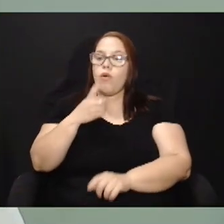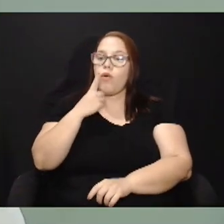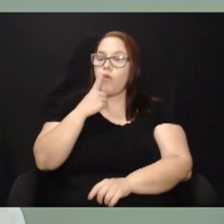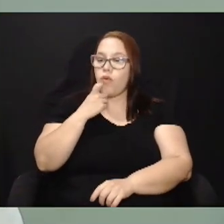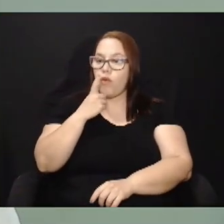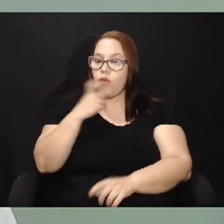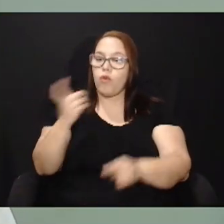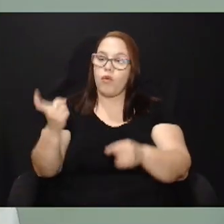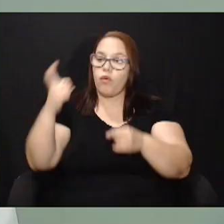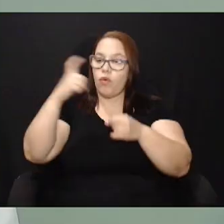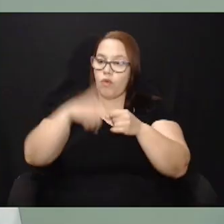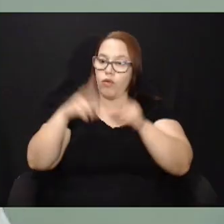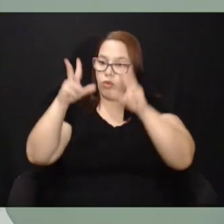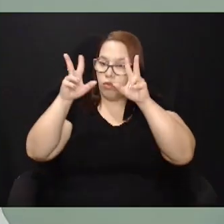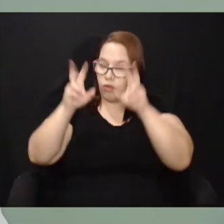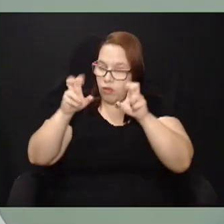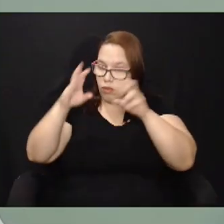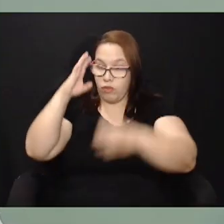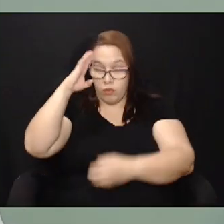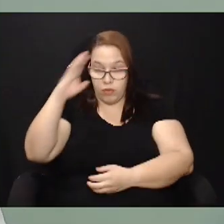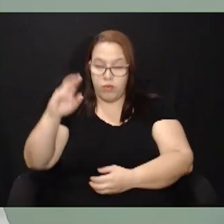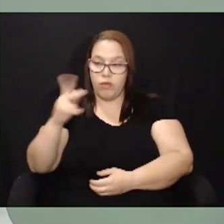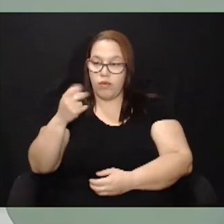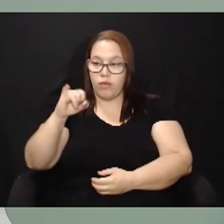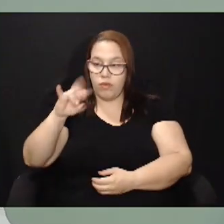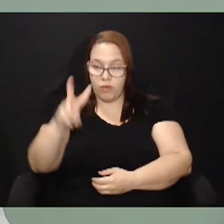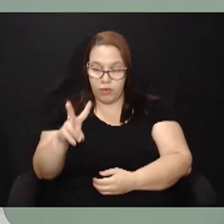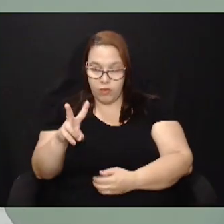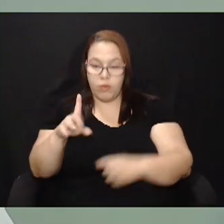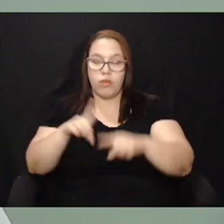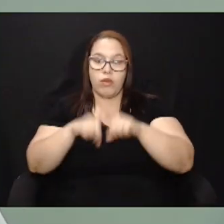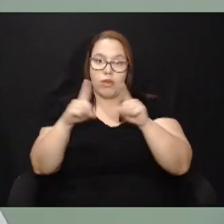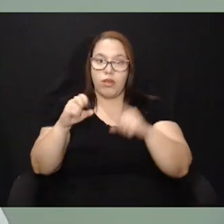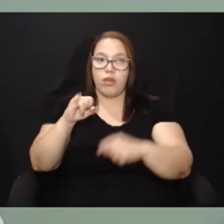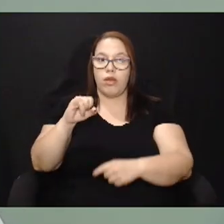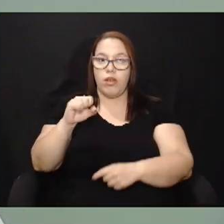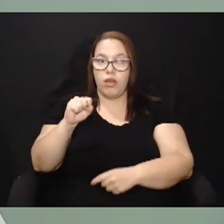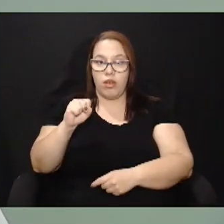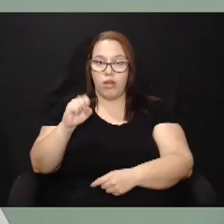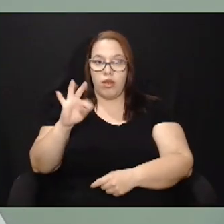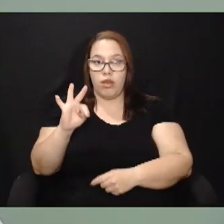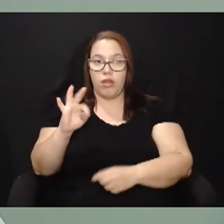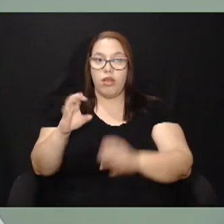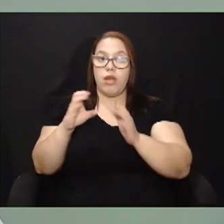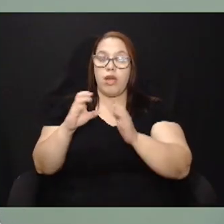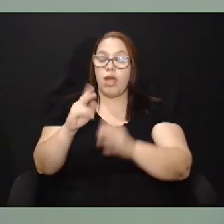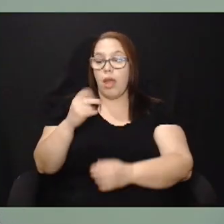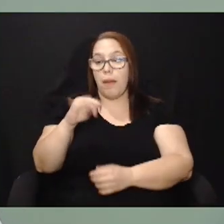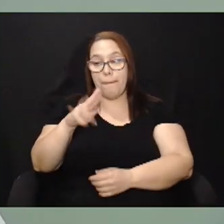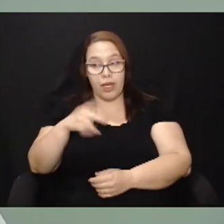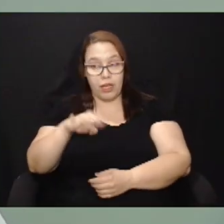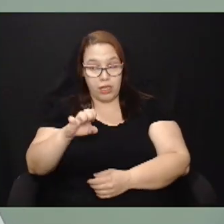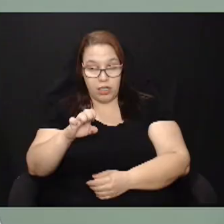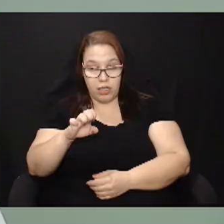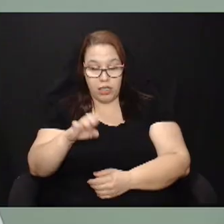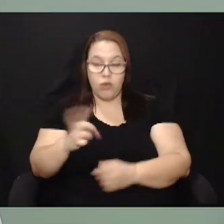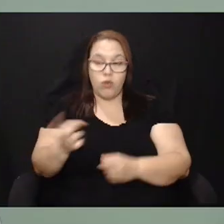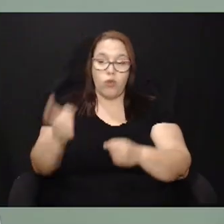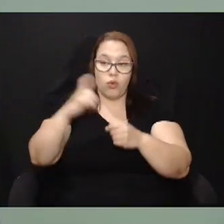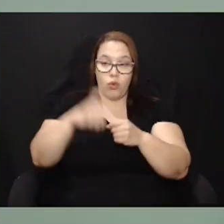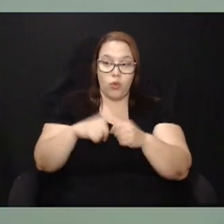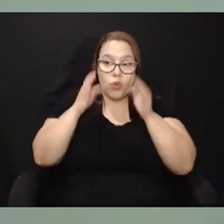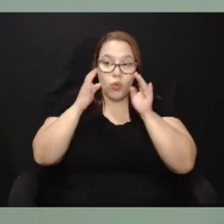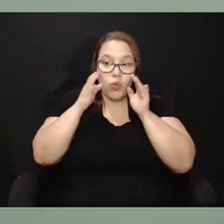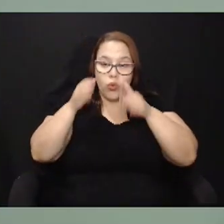questões. Principalmente é o HIV, mas também vem junto ISTs e hepatites. Mas é um mês voltado para essas ações. Então, a